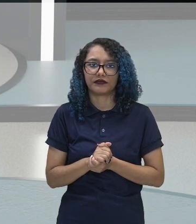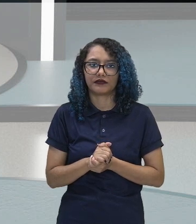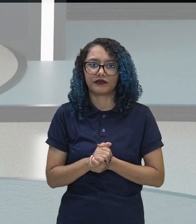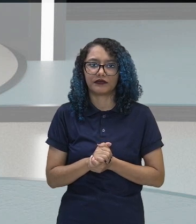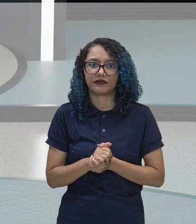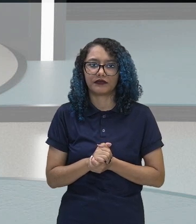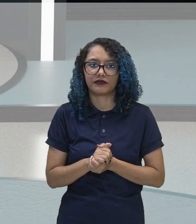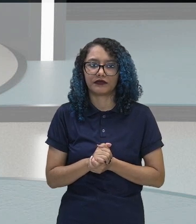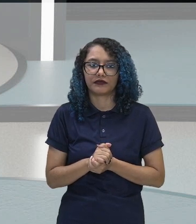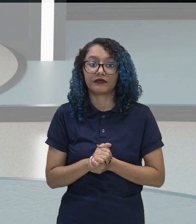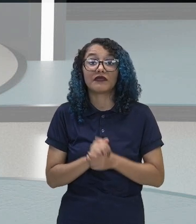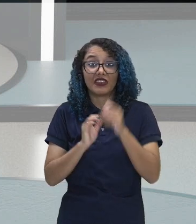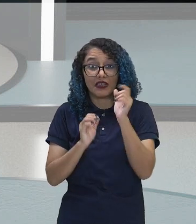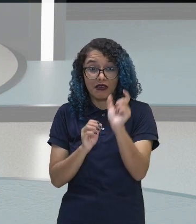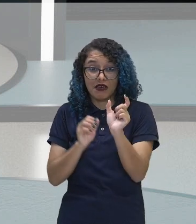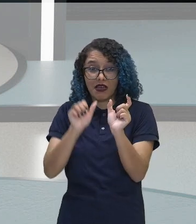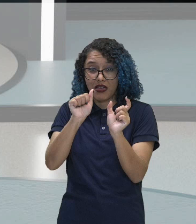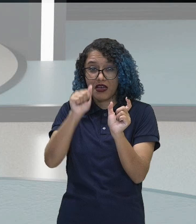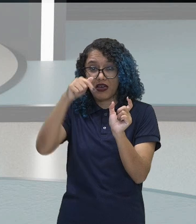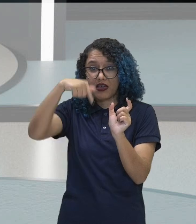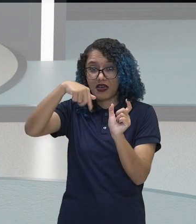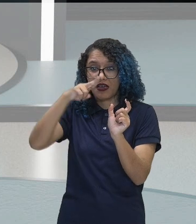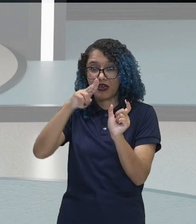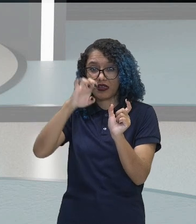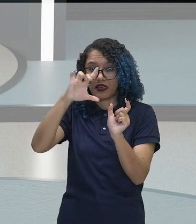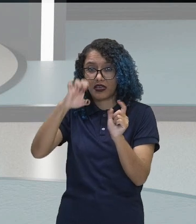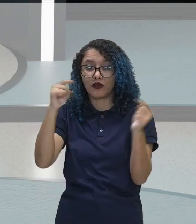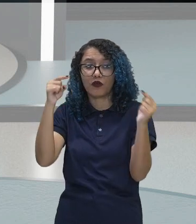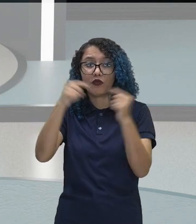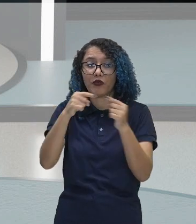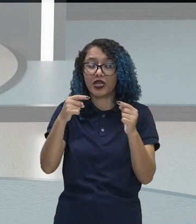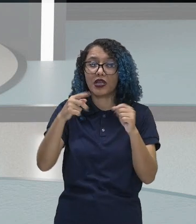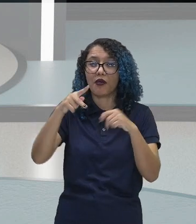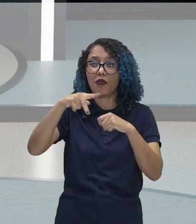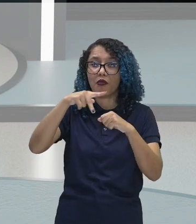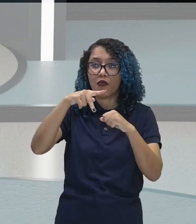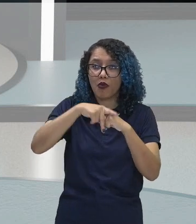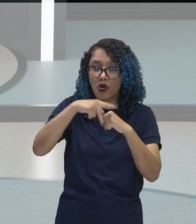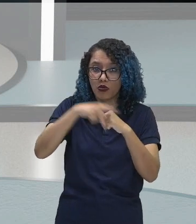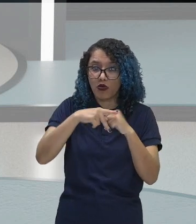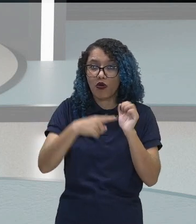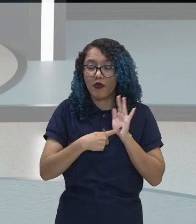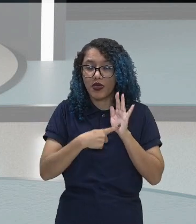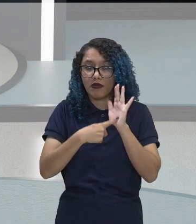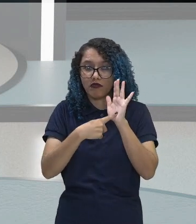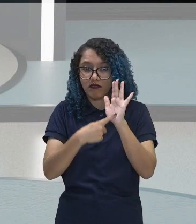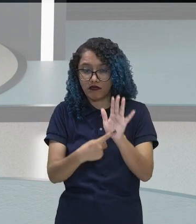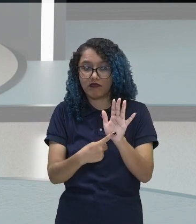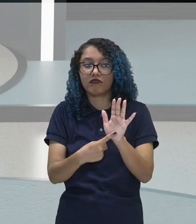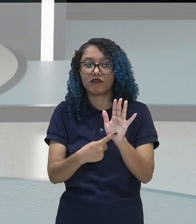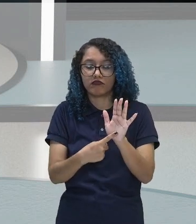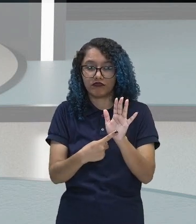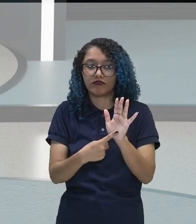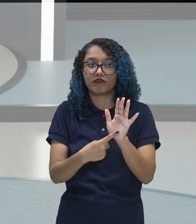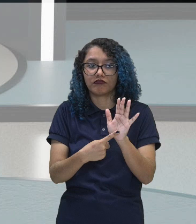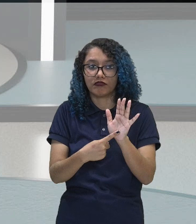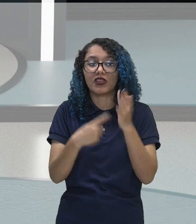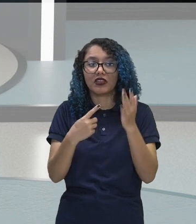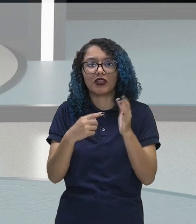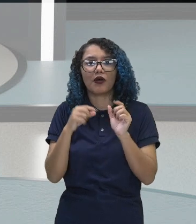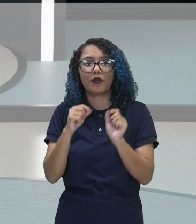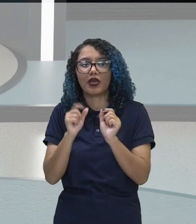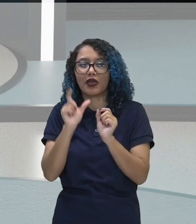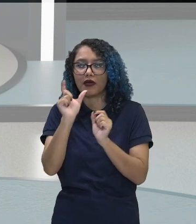aquele é um pronome demonstrativo. Então, ali ficou junto o pronome